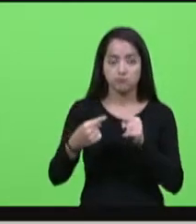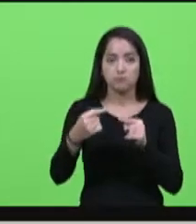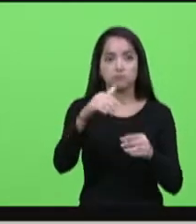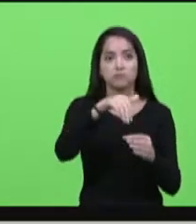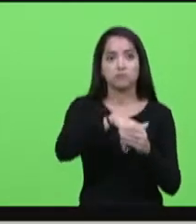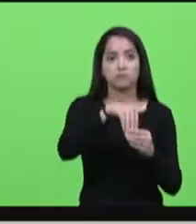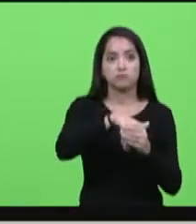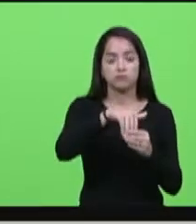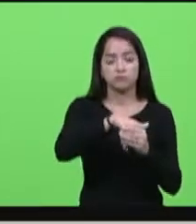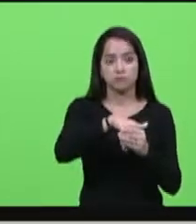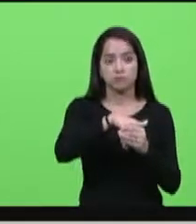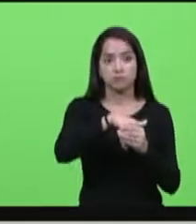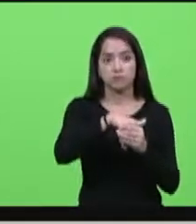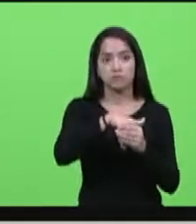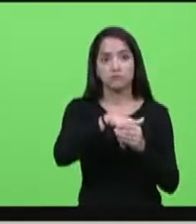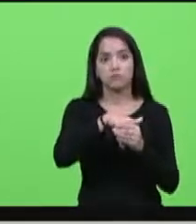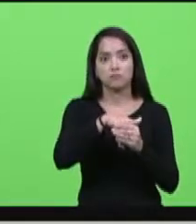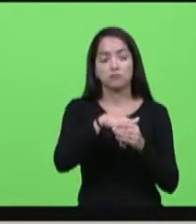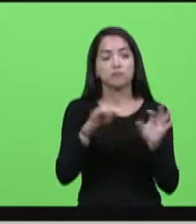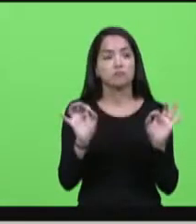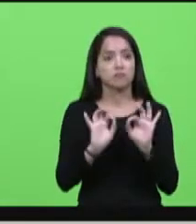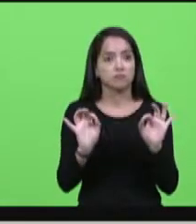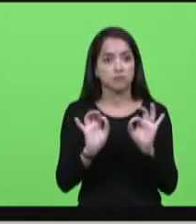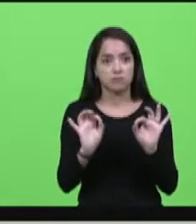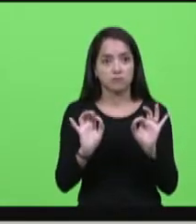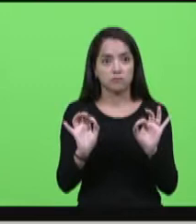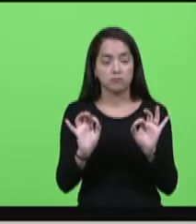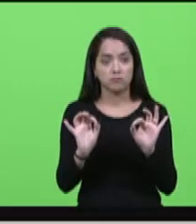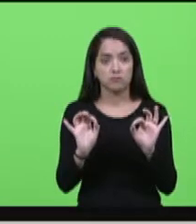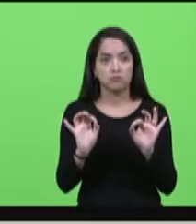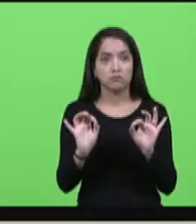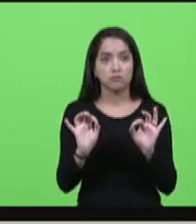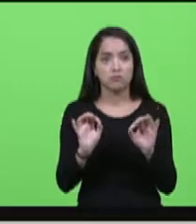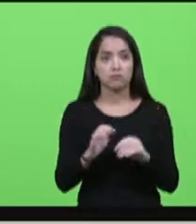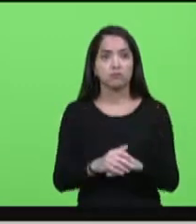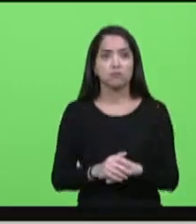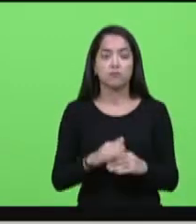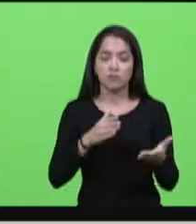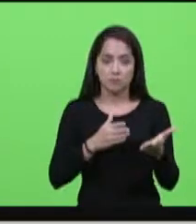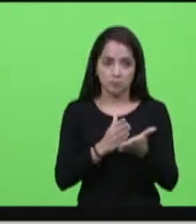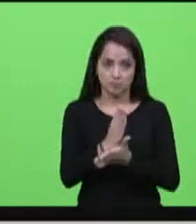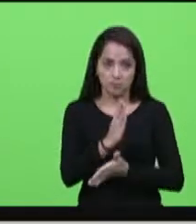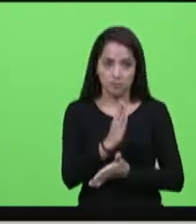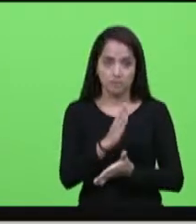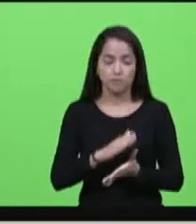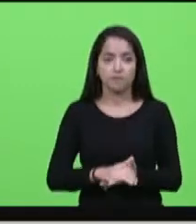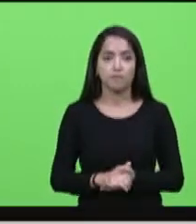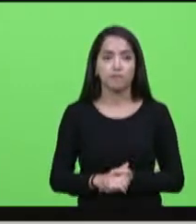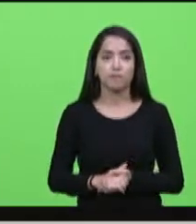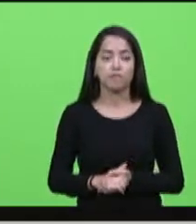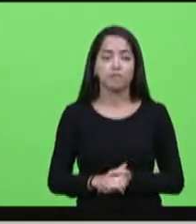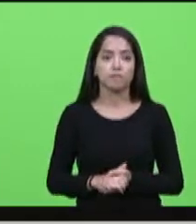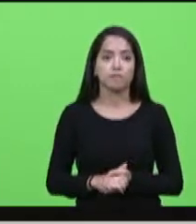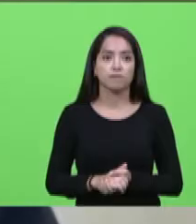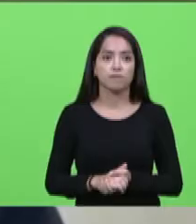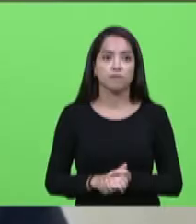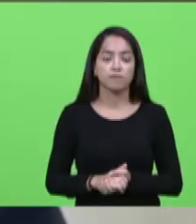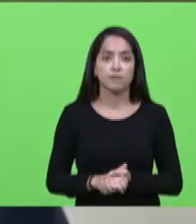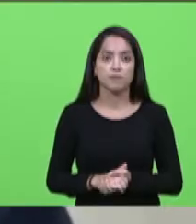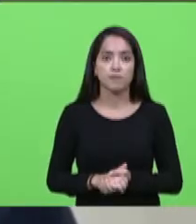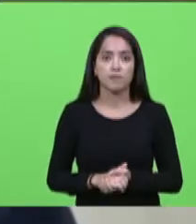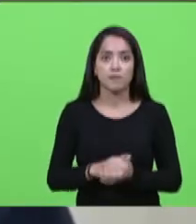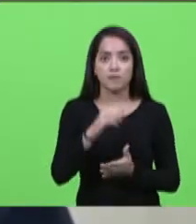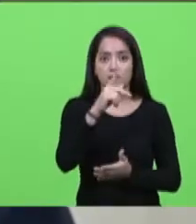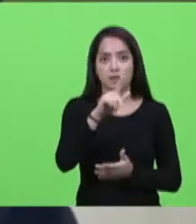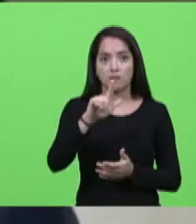votação. Não havendo manifestação, a matéria está aprovada.